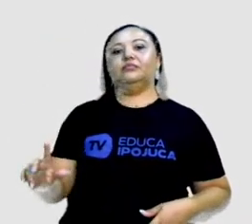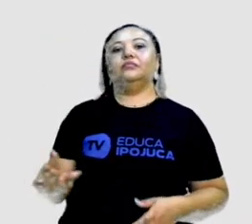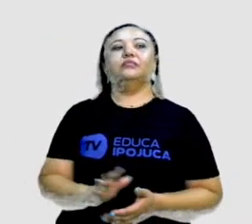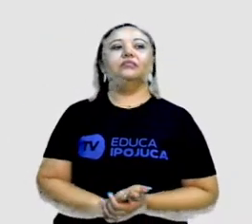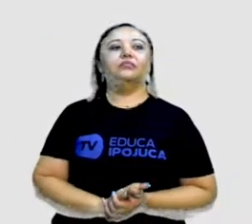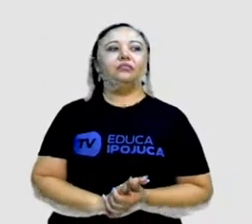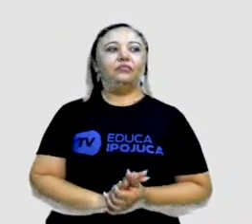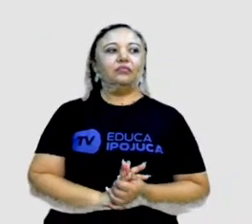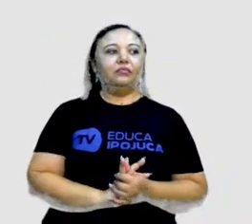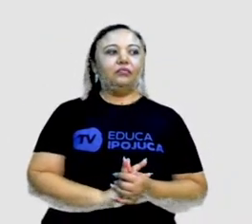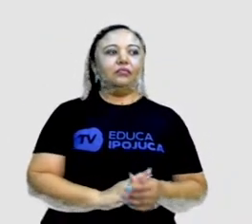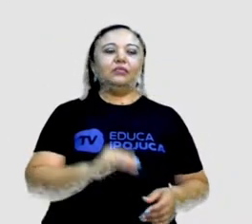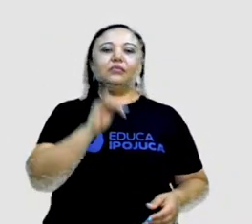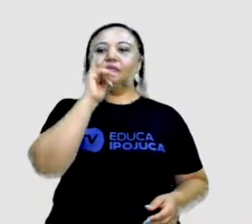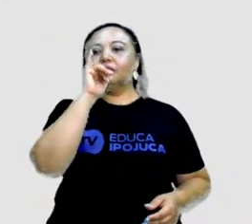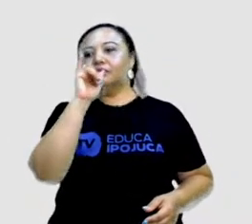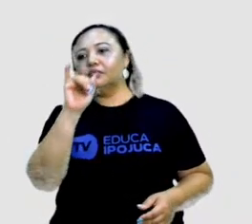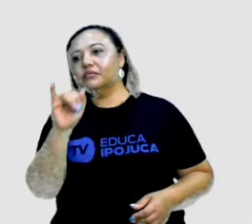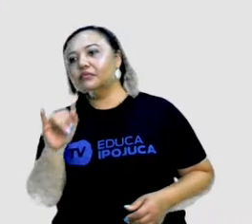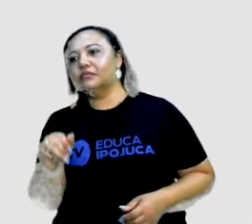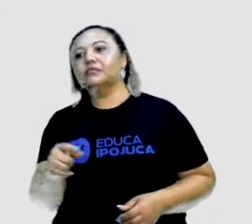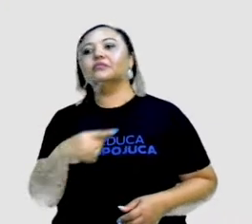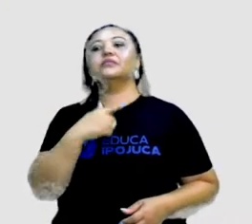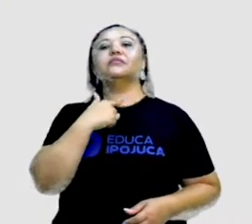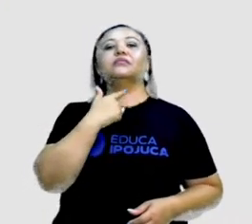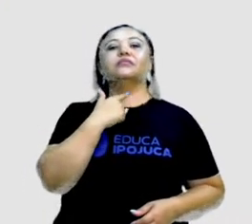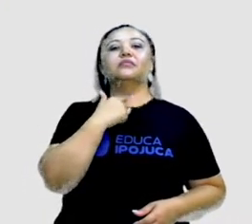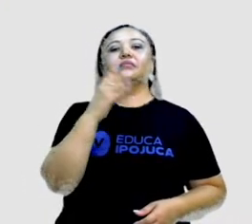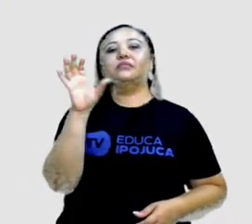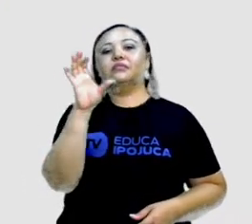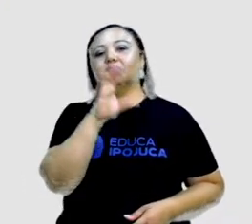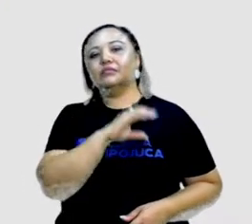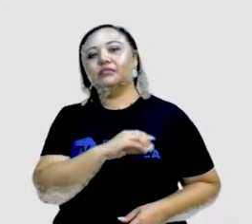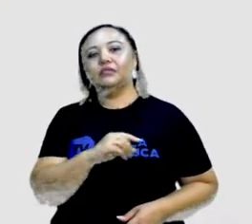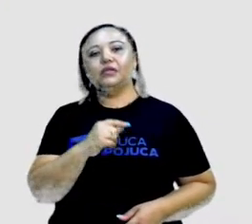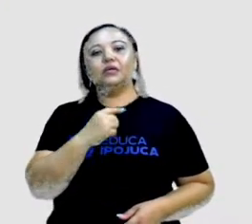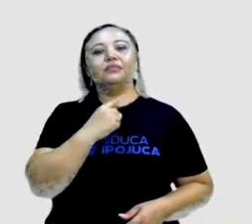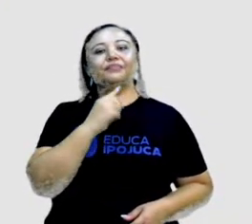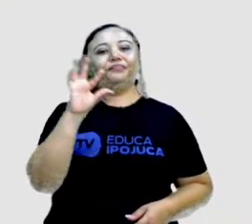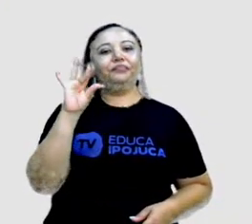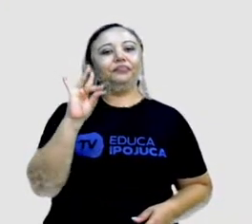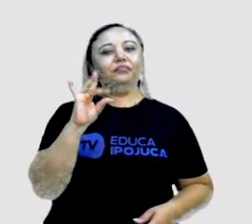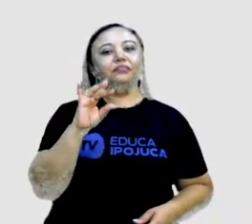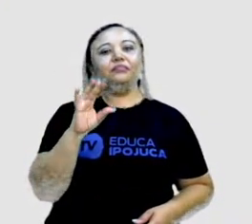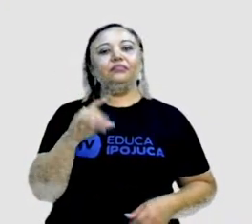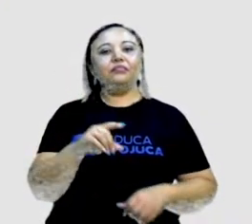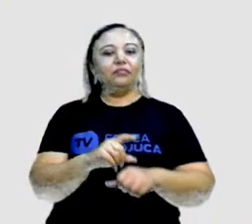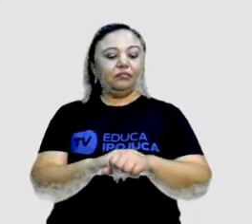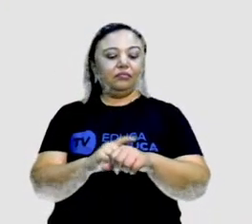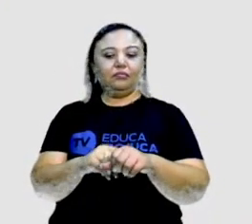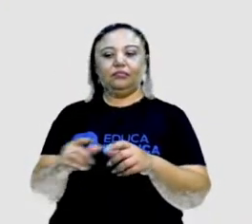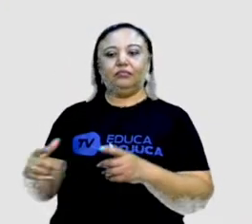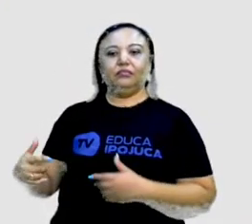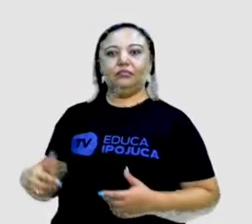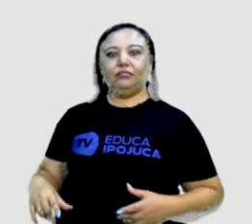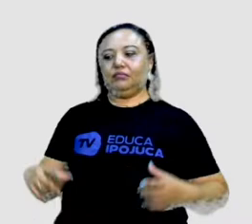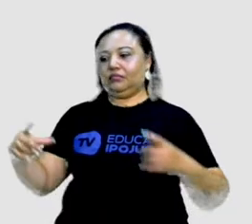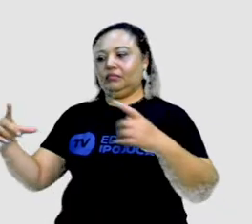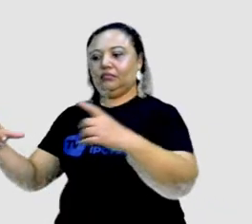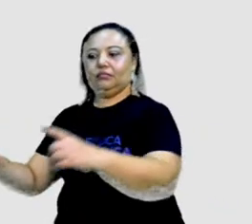temporais. Disse repentinamente que estava com sede e foi buscar água na cozinha. Olha só, a cozinha aí, não